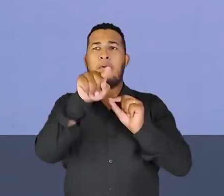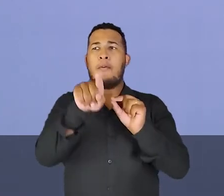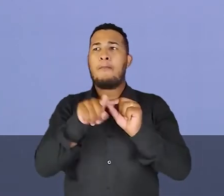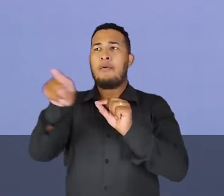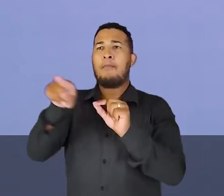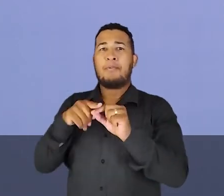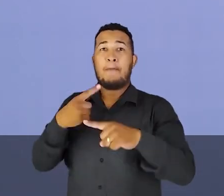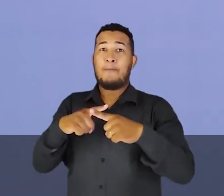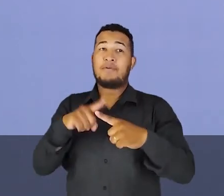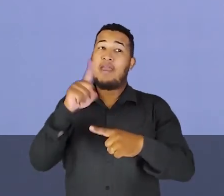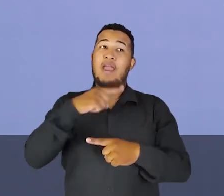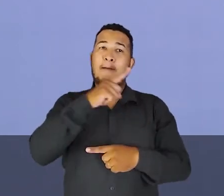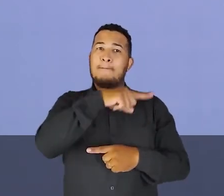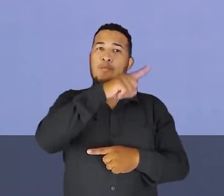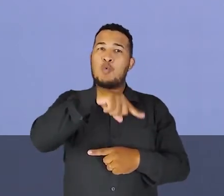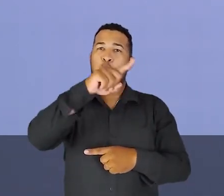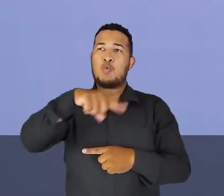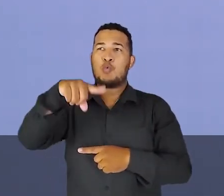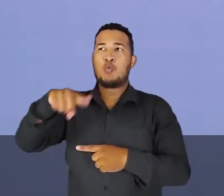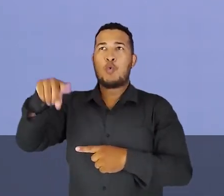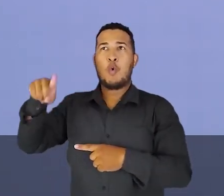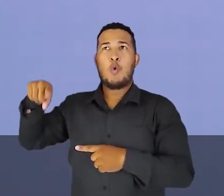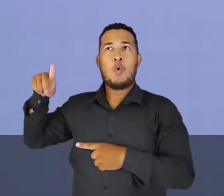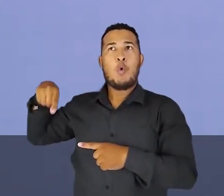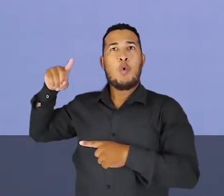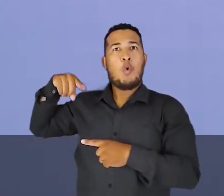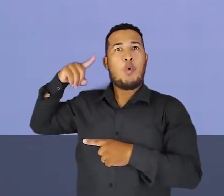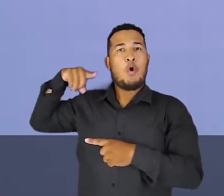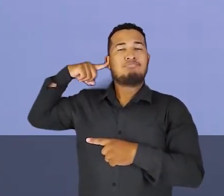porque ela é uma onda mecânica. Então,